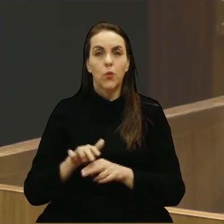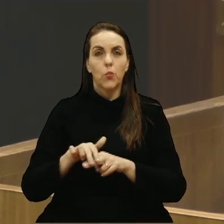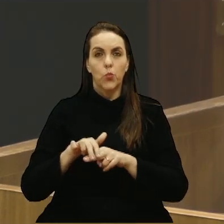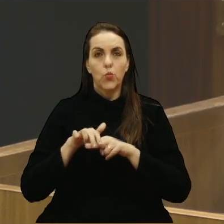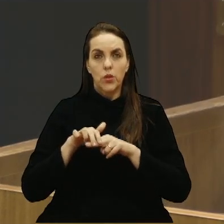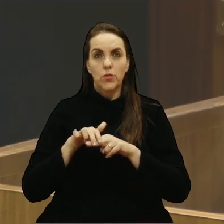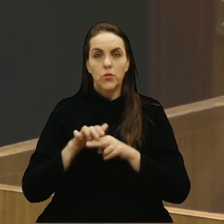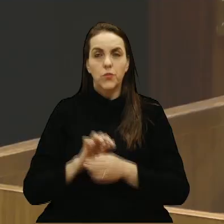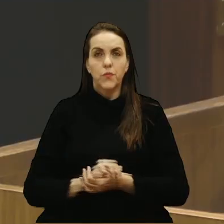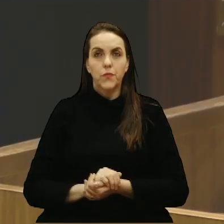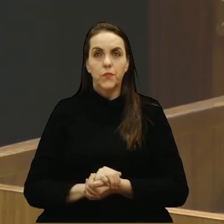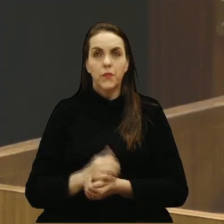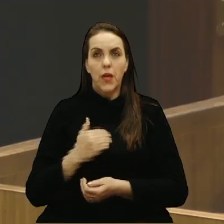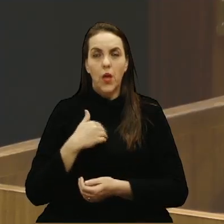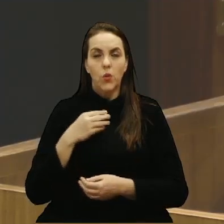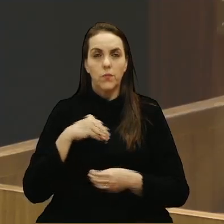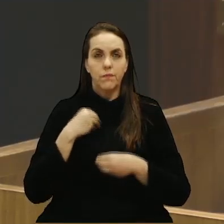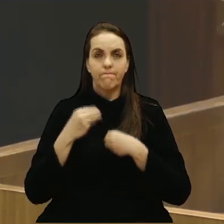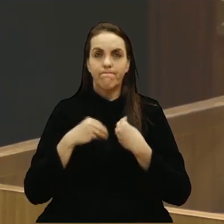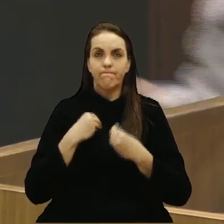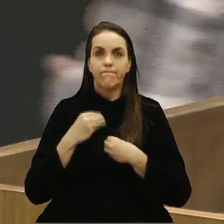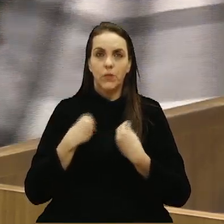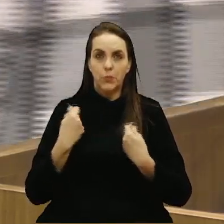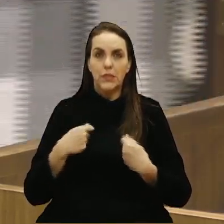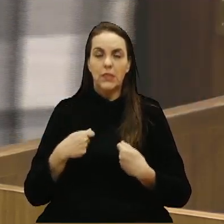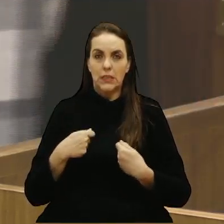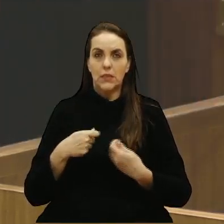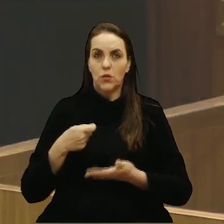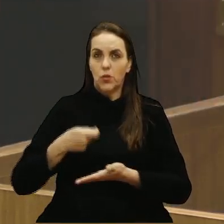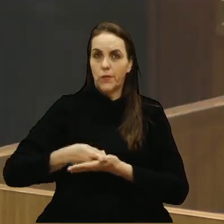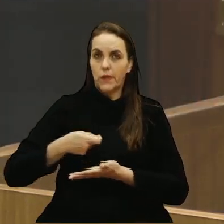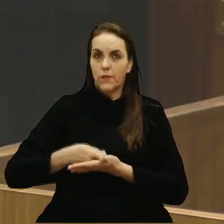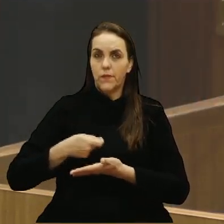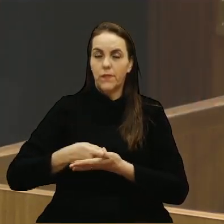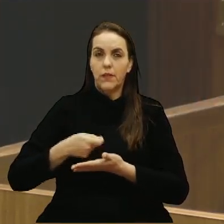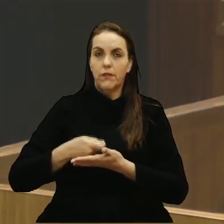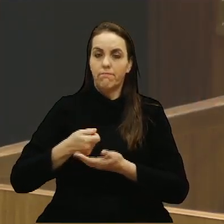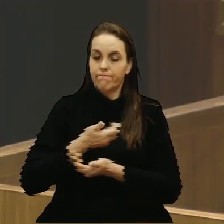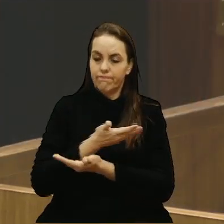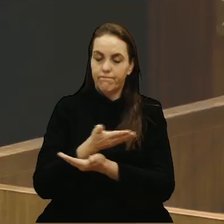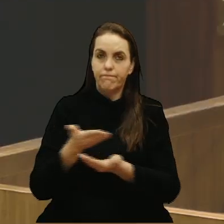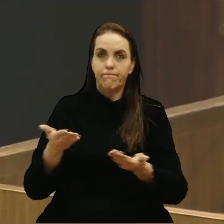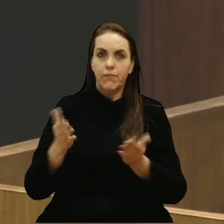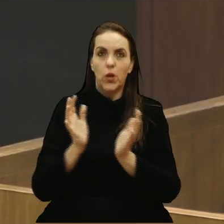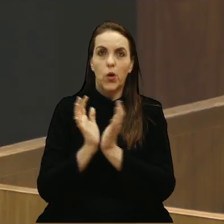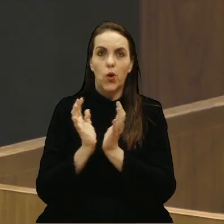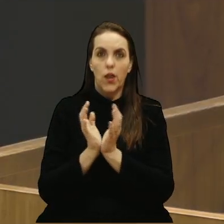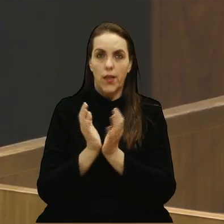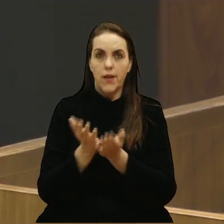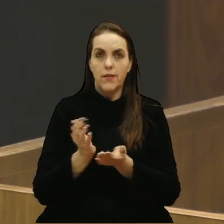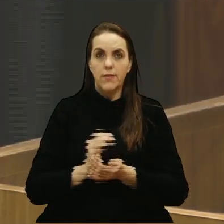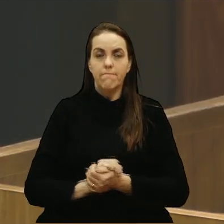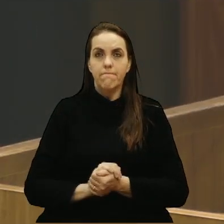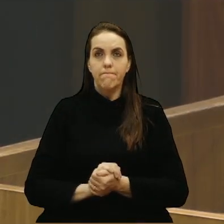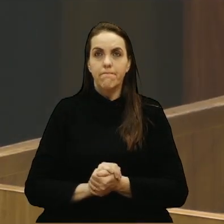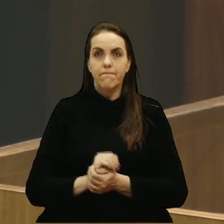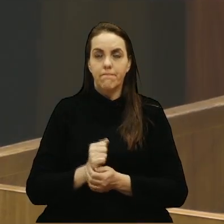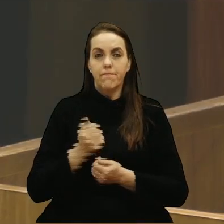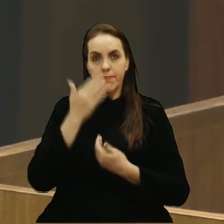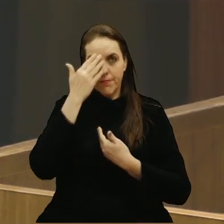motivo eu me sinto no dever, né, de vir aqui diante dos colegas, fazer os